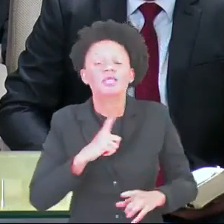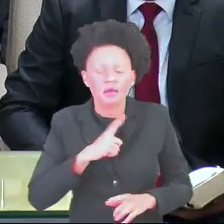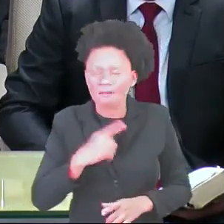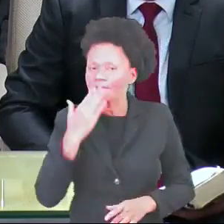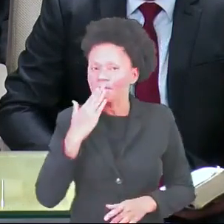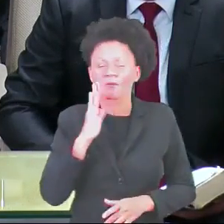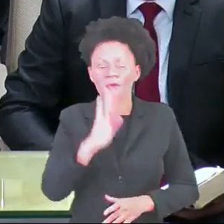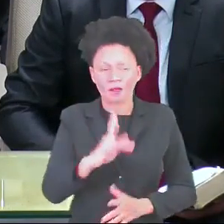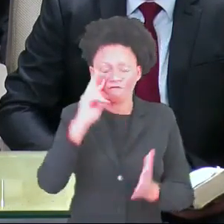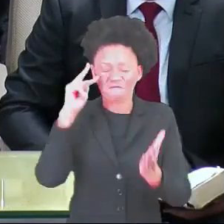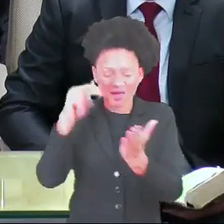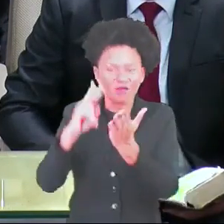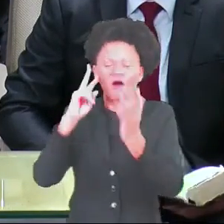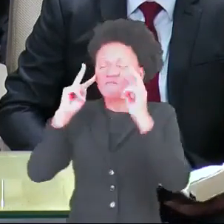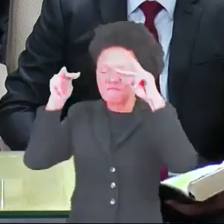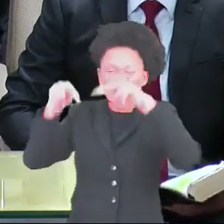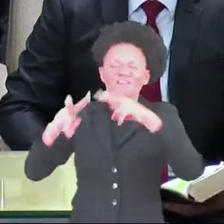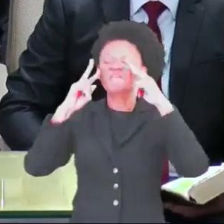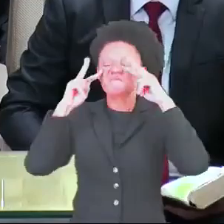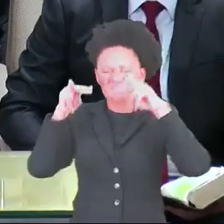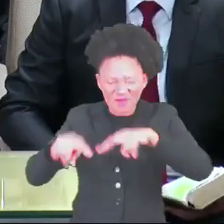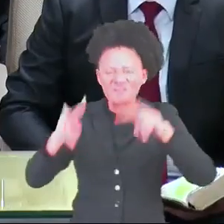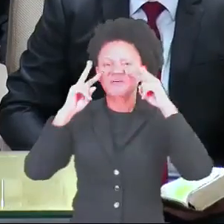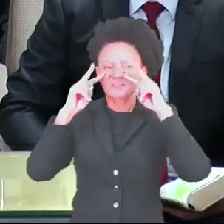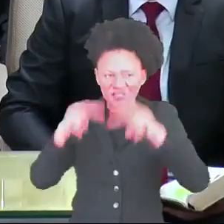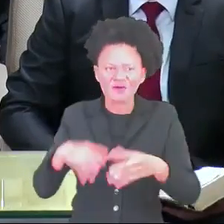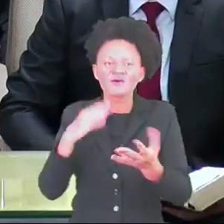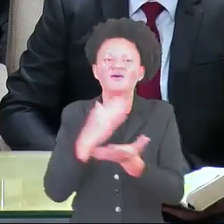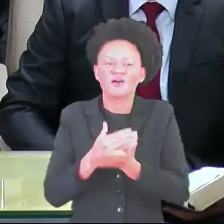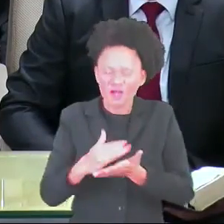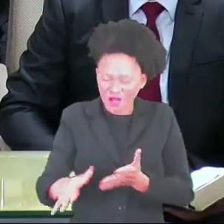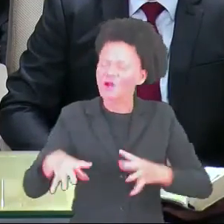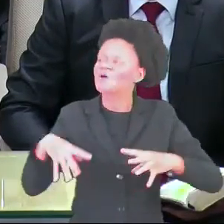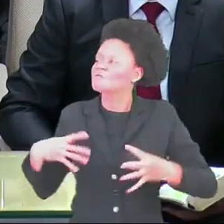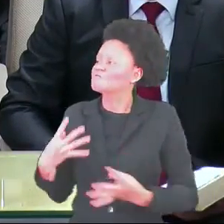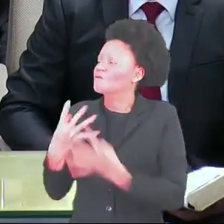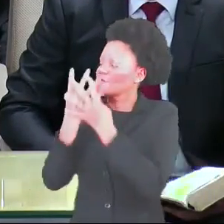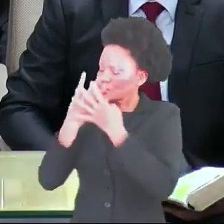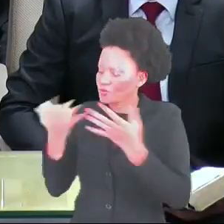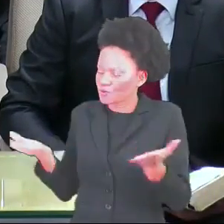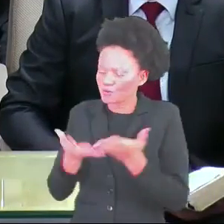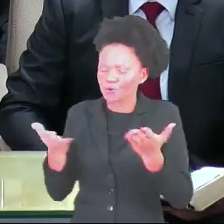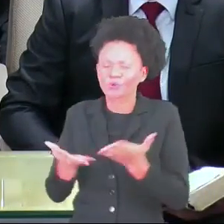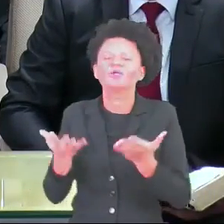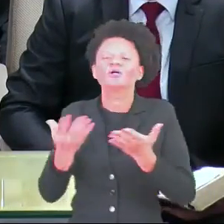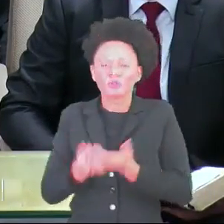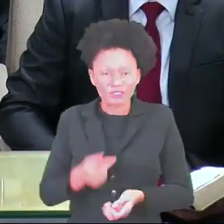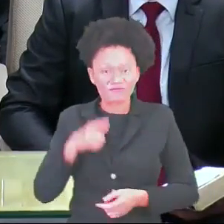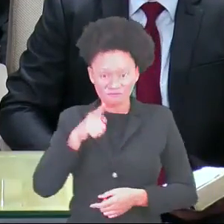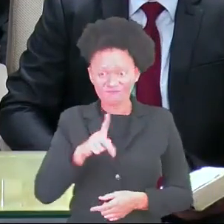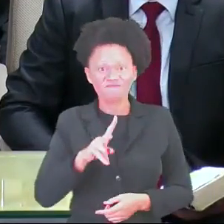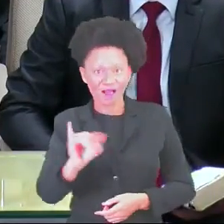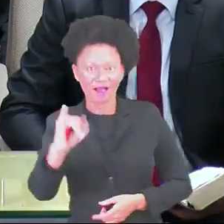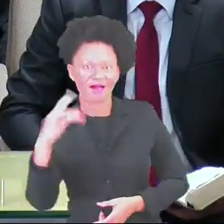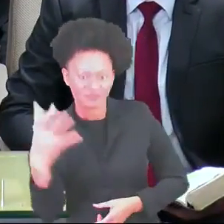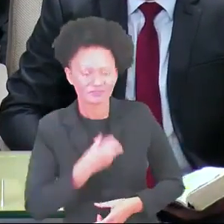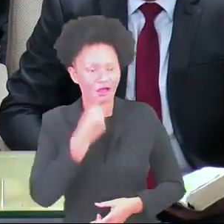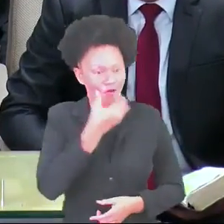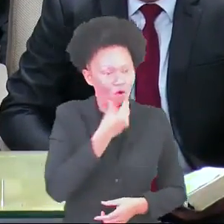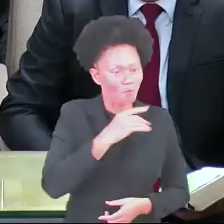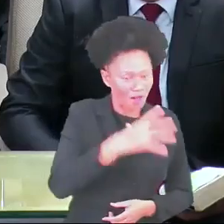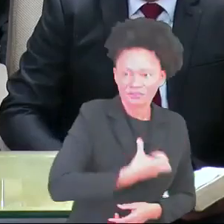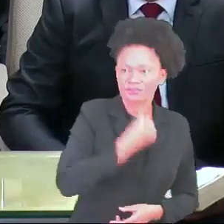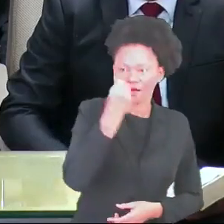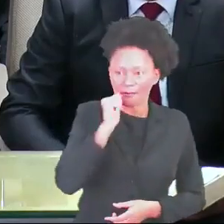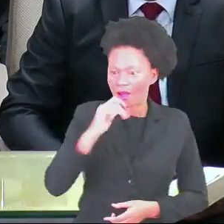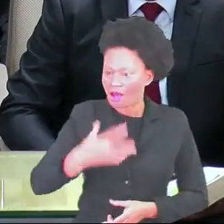Enxerga, enxerga, enxerga, enxerga. E começa a confessar nessa noite. Ele será salvo. Ela será salva. Eles